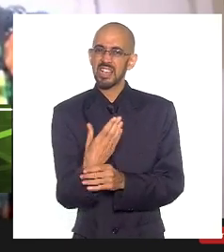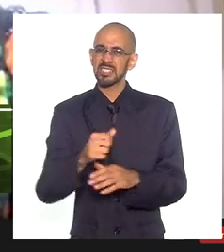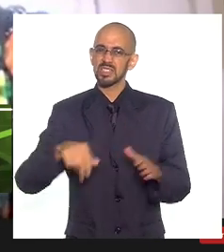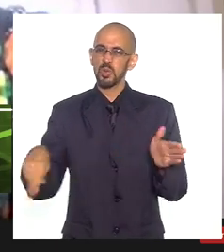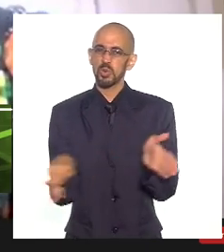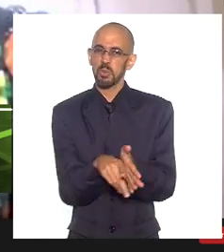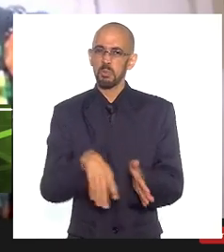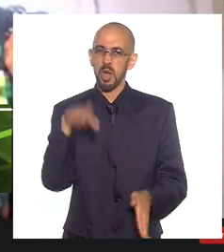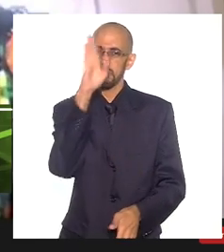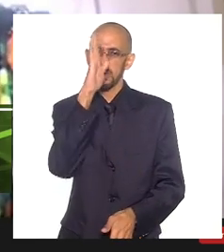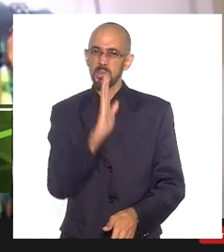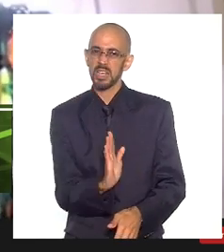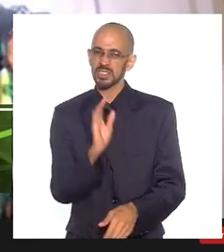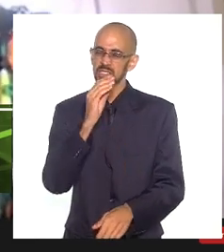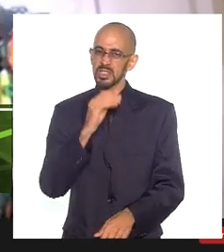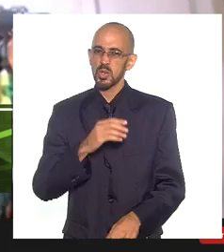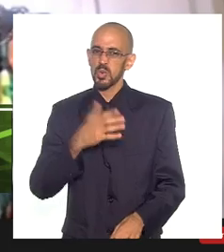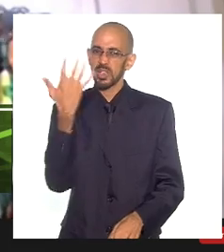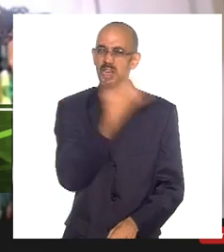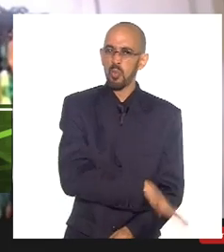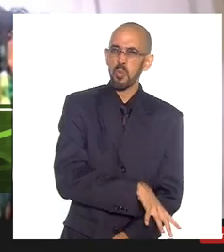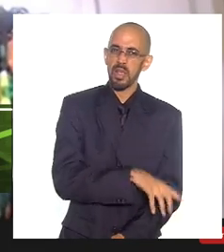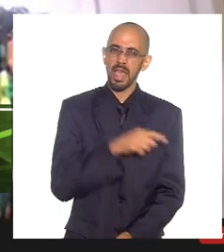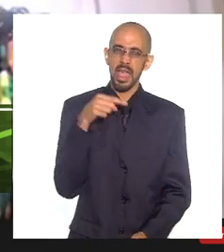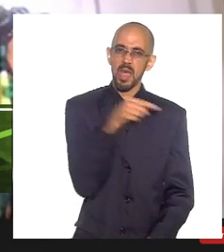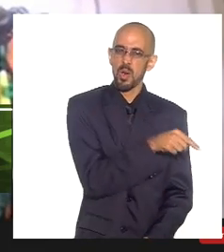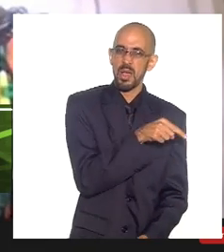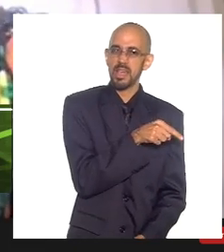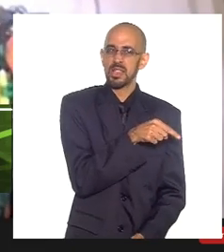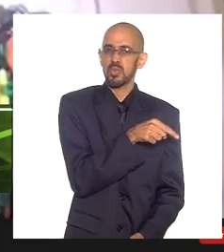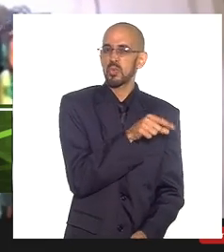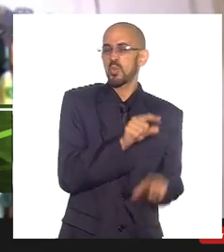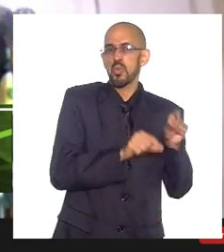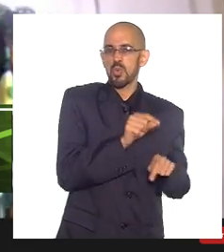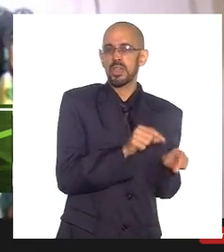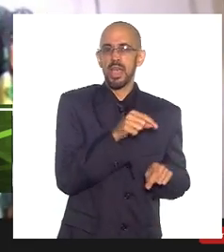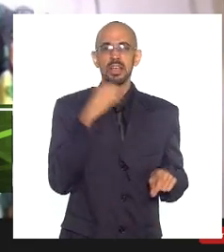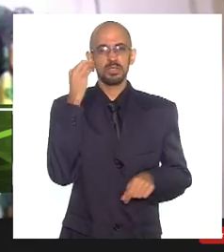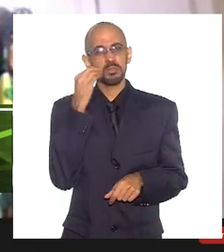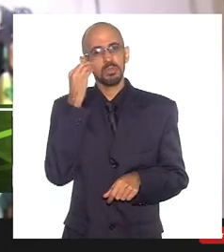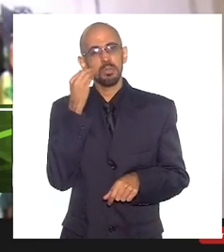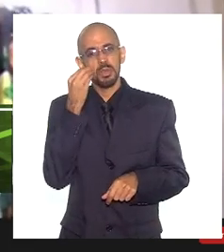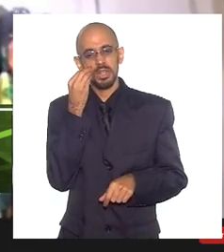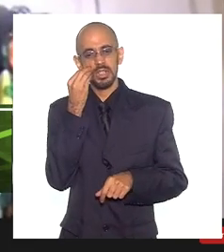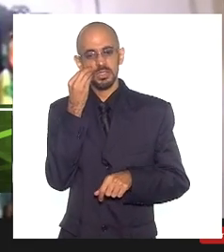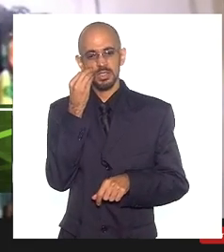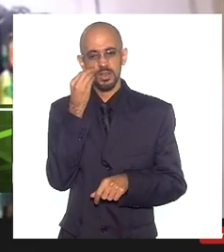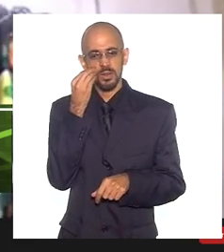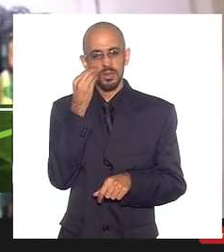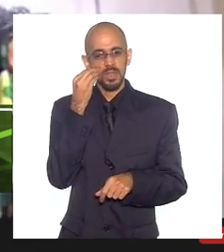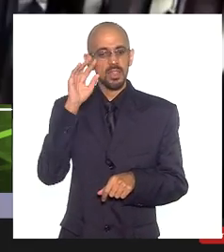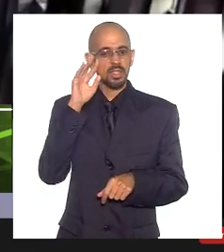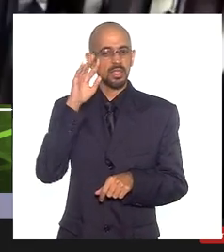a diversidade, que nega a experimentação, as teorizações...